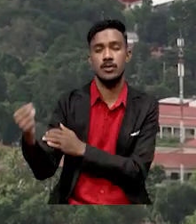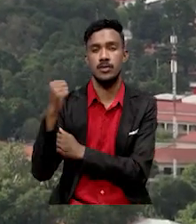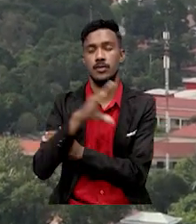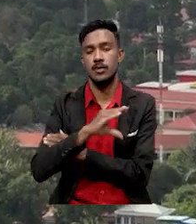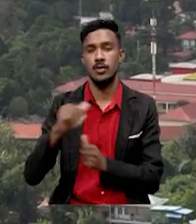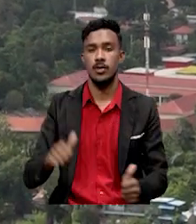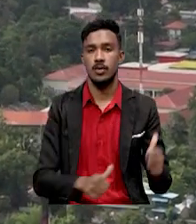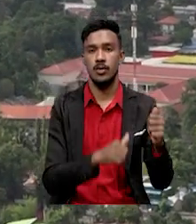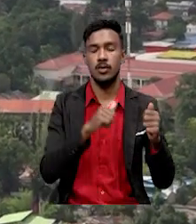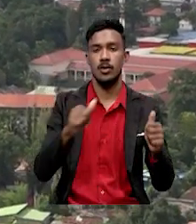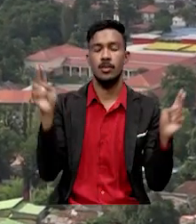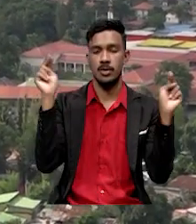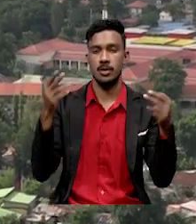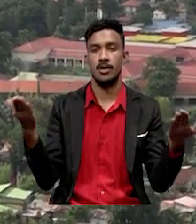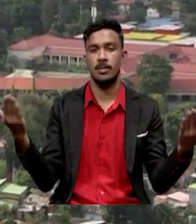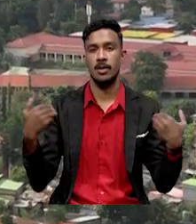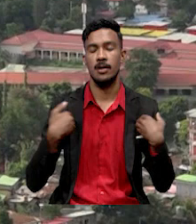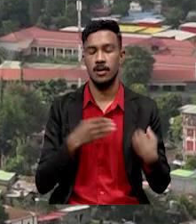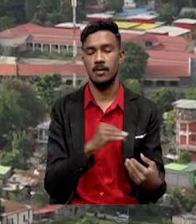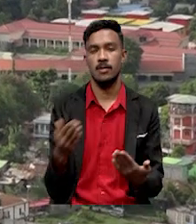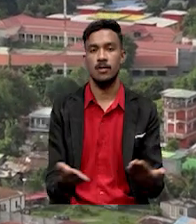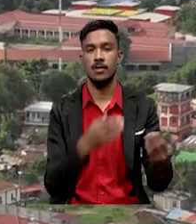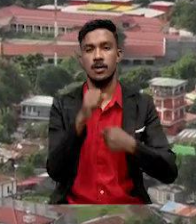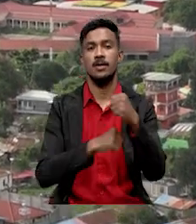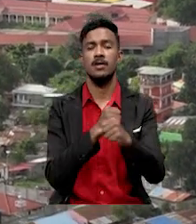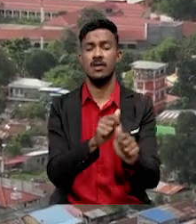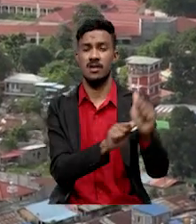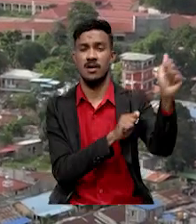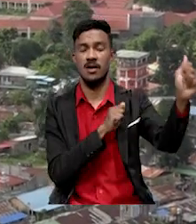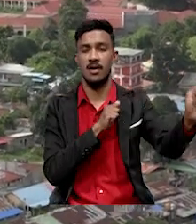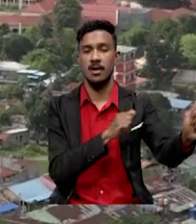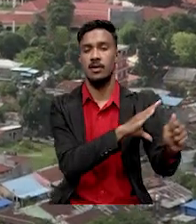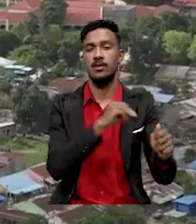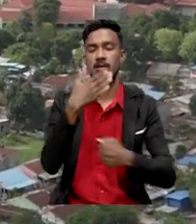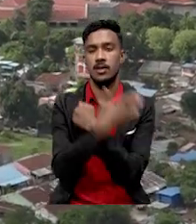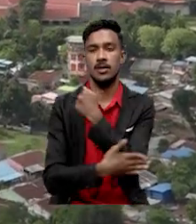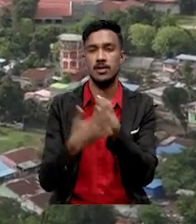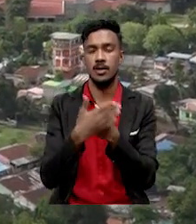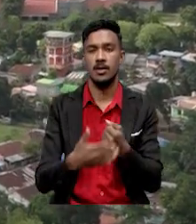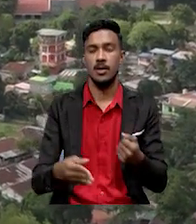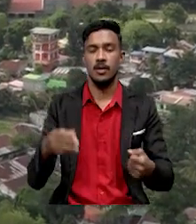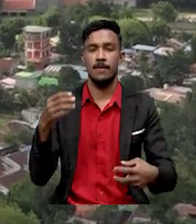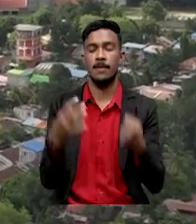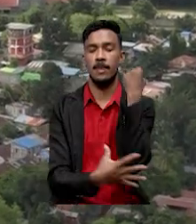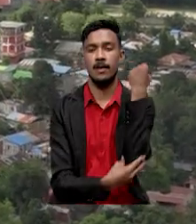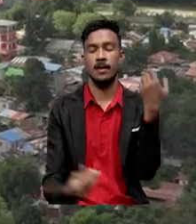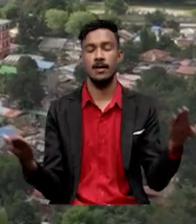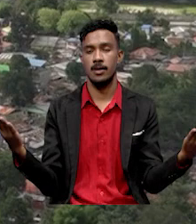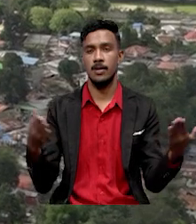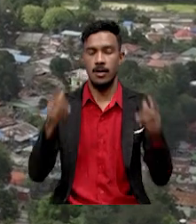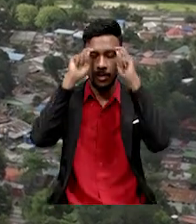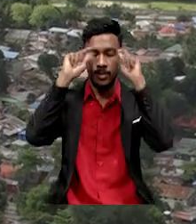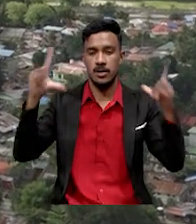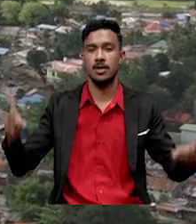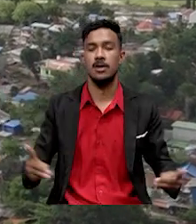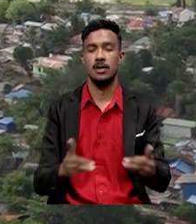no prioridade nebe iham. Hafo em Lore Tinanaruk, nação ne consciente katak, desemprego nebe ou em Loron Timor-Leste enfrenta,